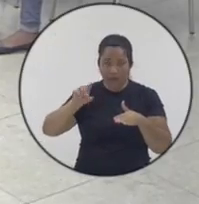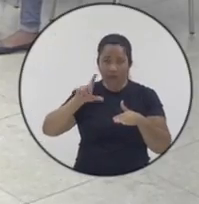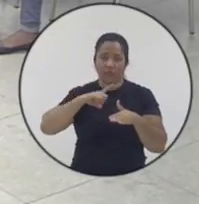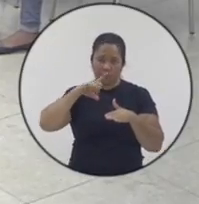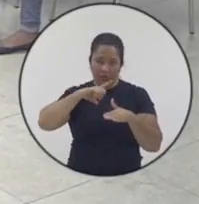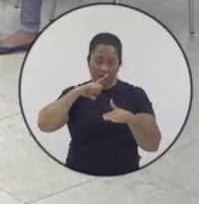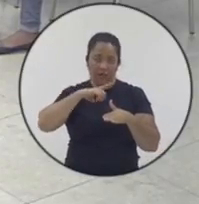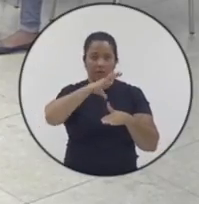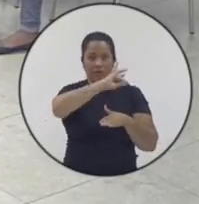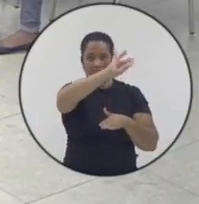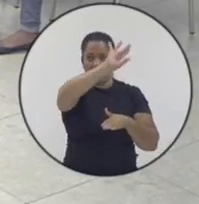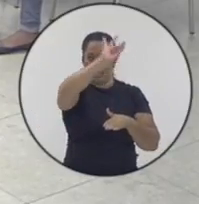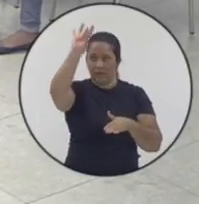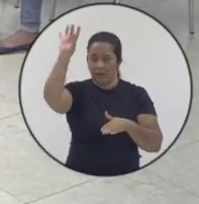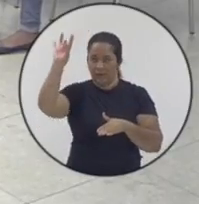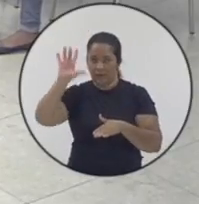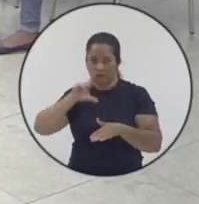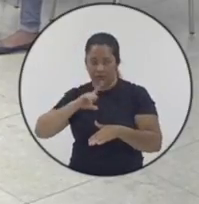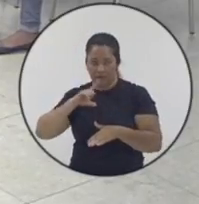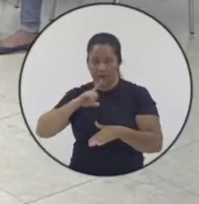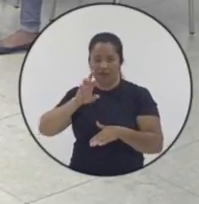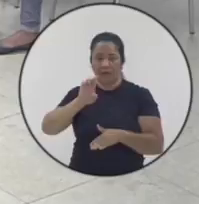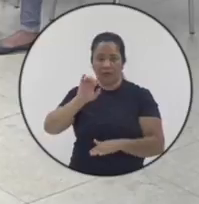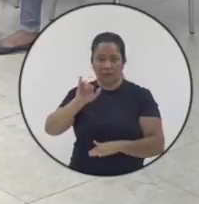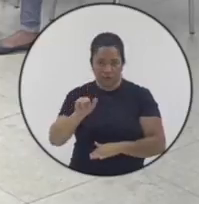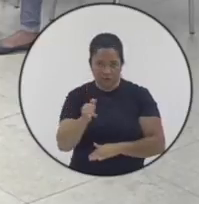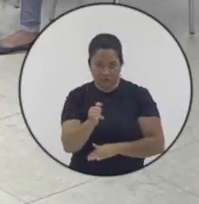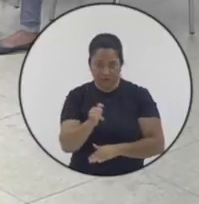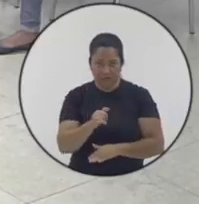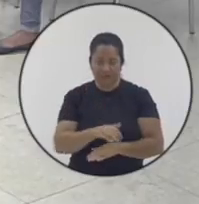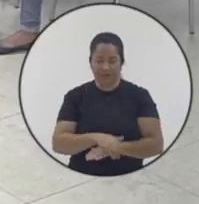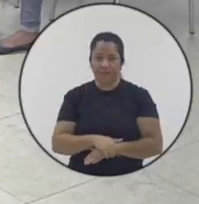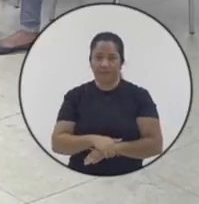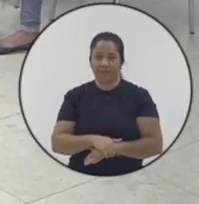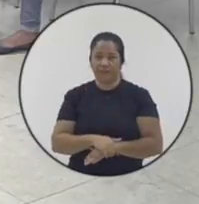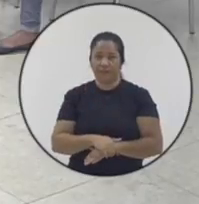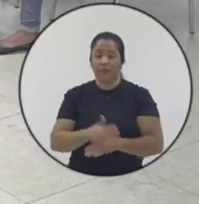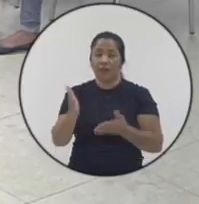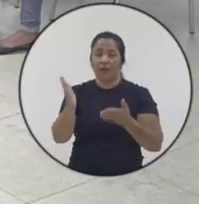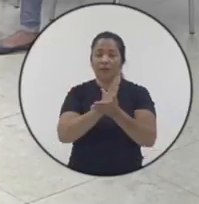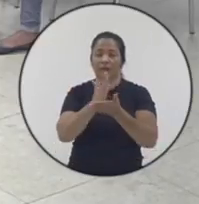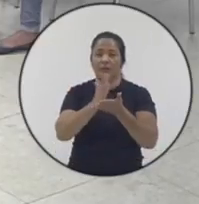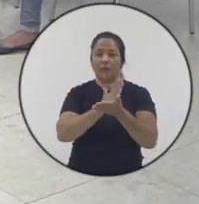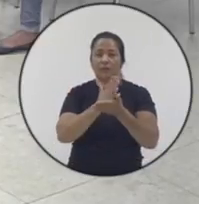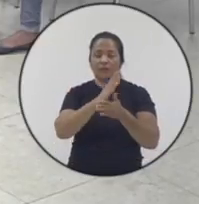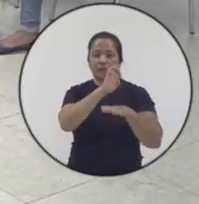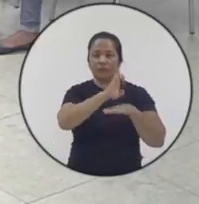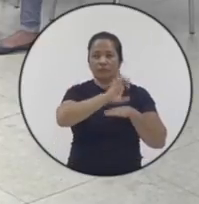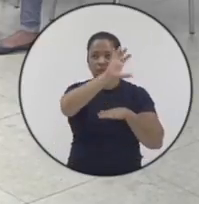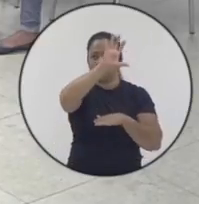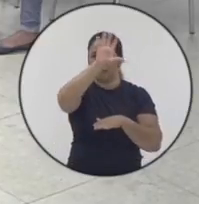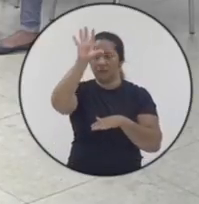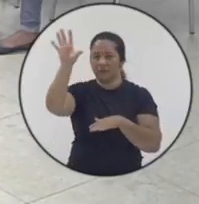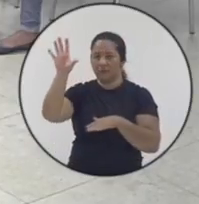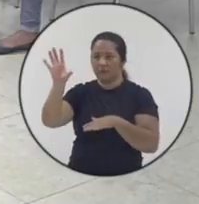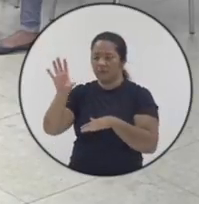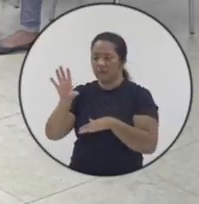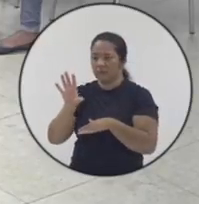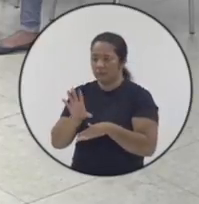fica IBRAT-RJ, IBRAT-SP, enfim. Mas, e alguns também, algumas outros meninos trans